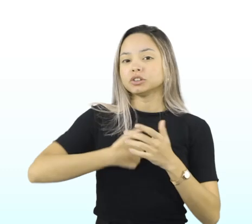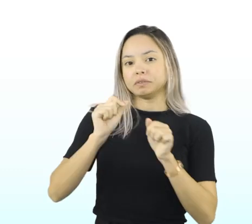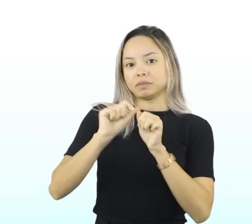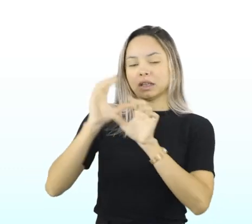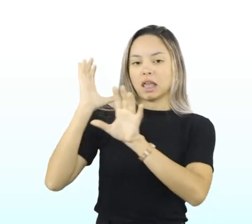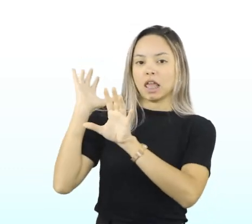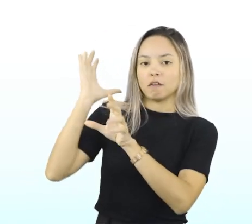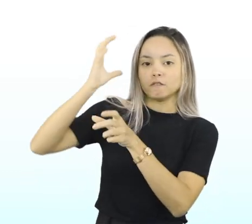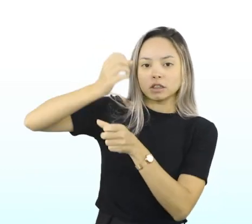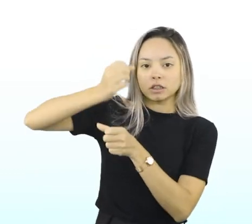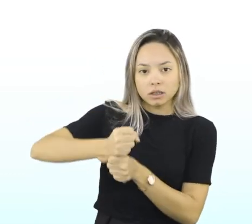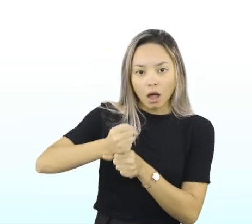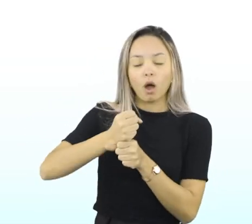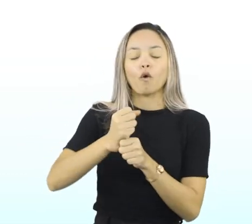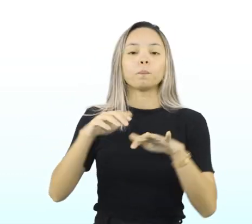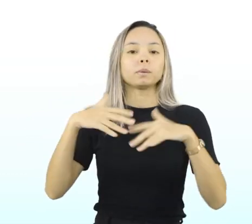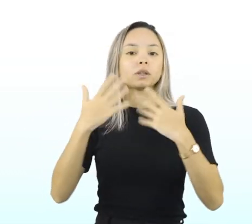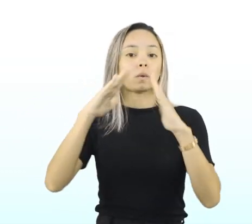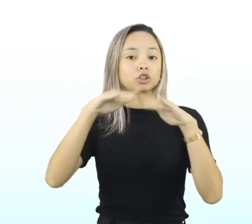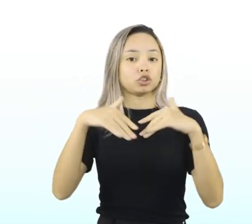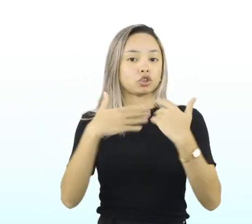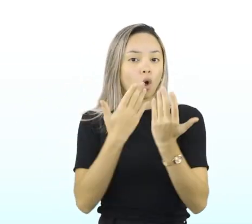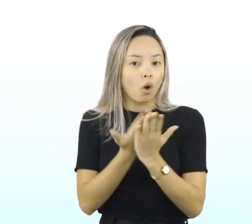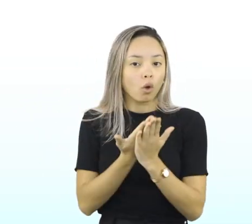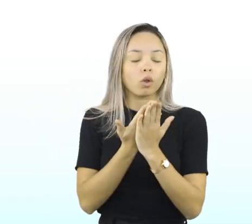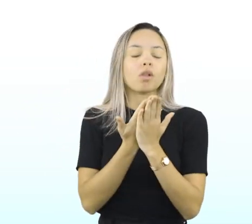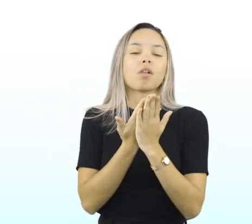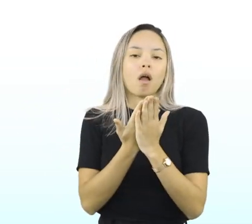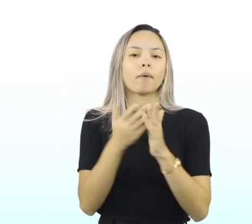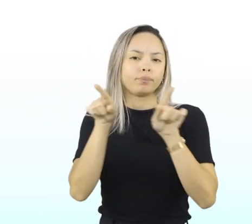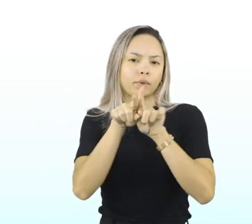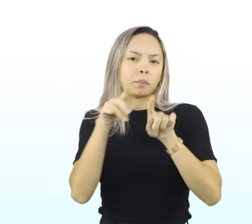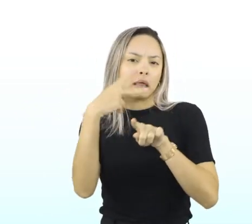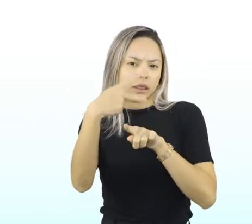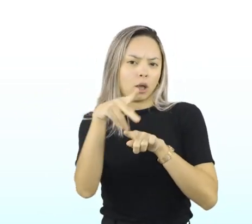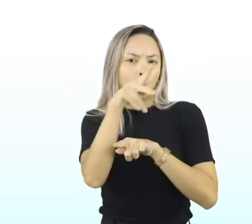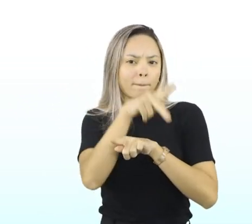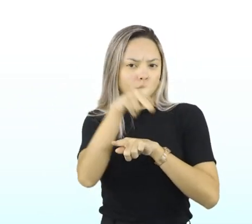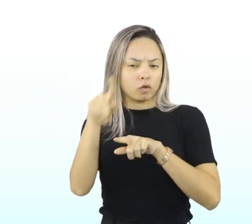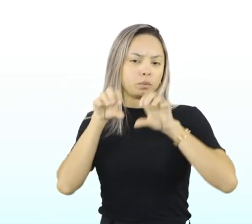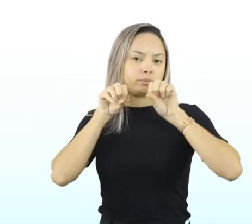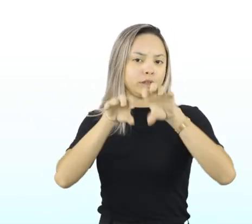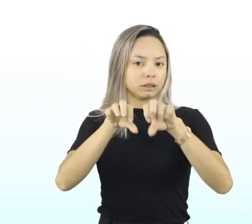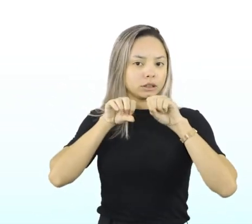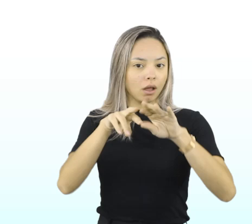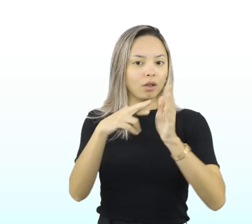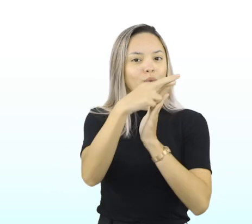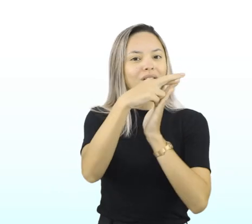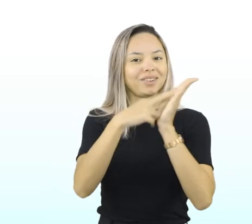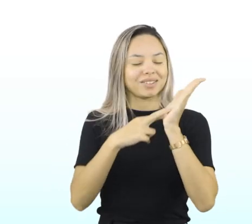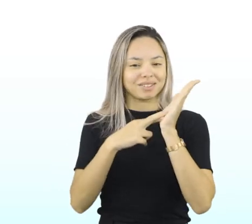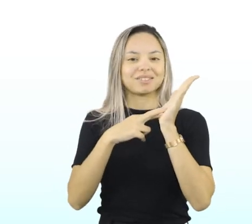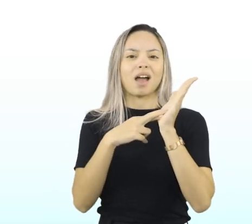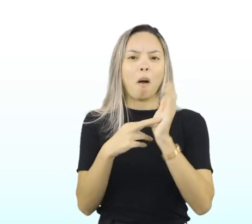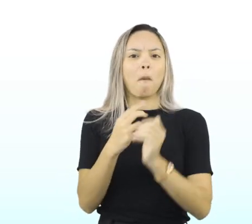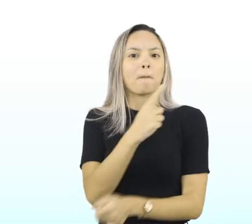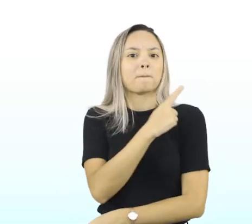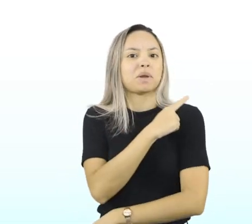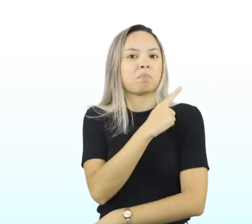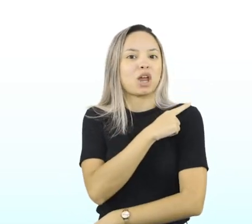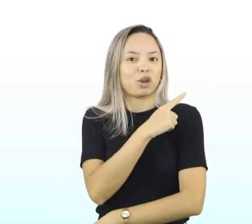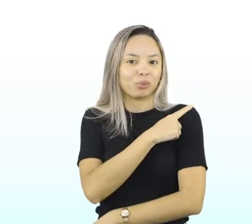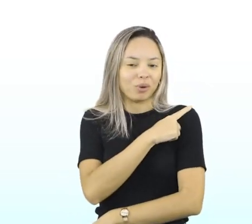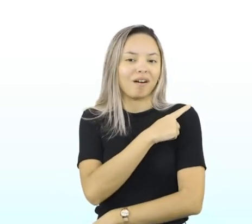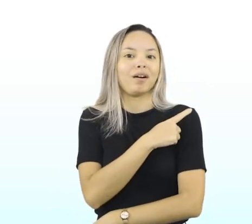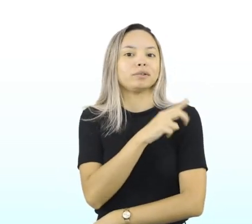revisão, tá? É claro que na sua escola, o seu professor vem trabalhando o texto dissertativo argumentativo, desde lá